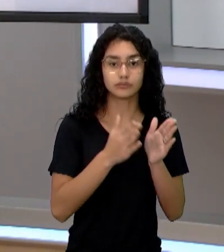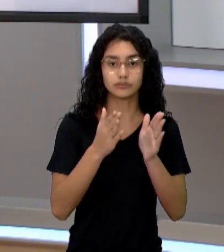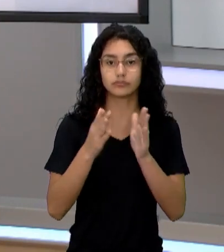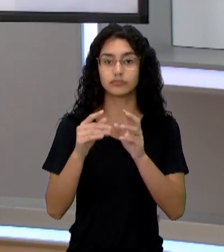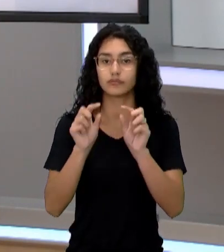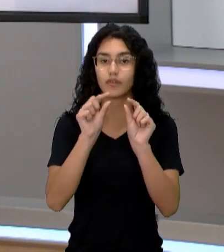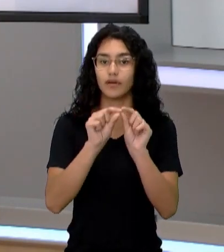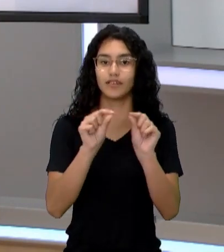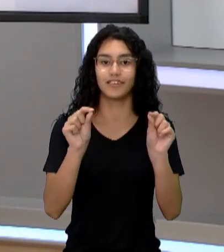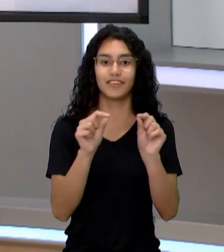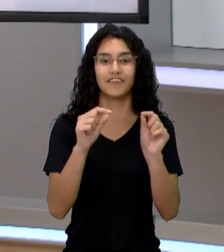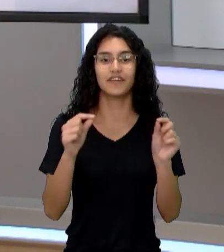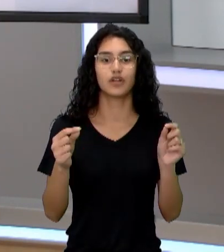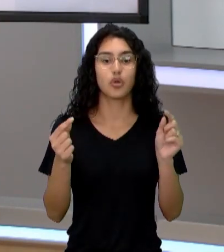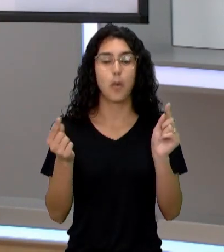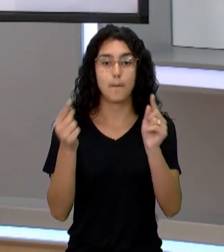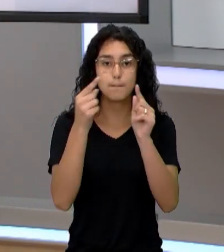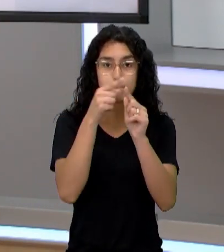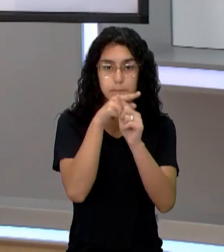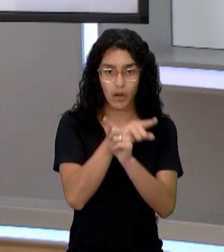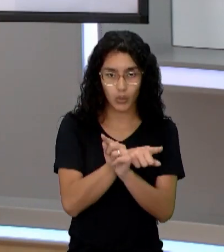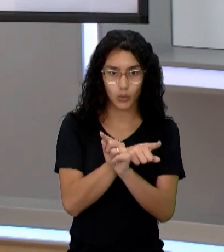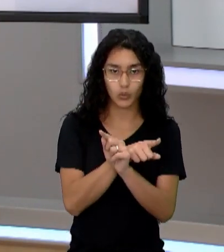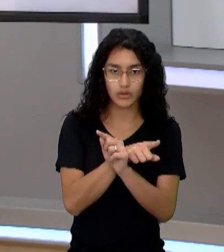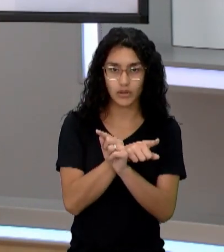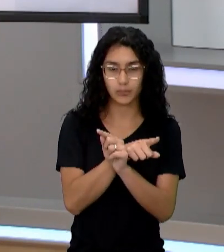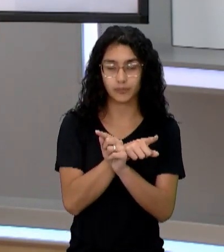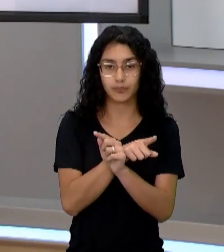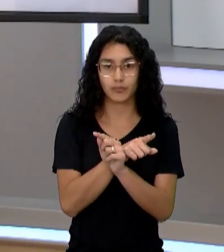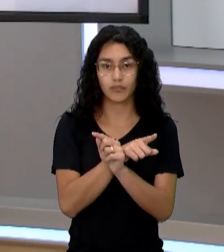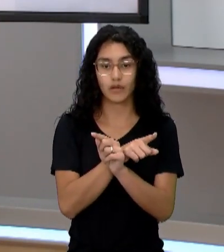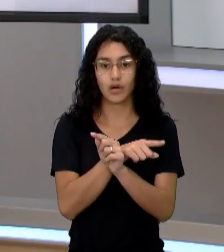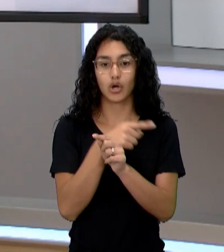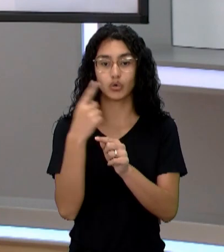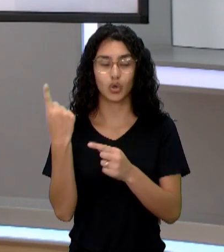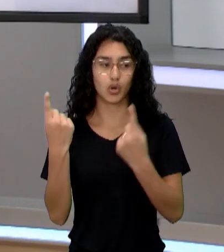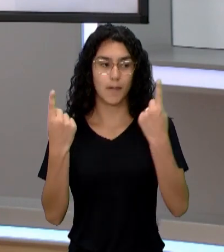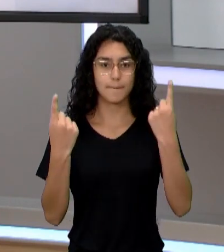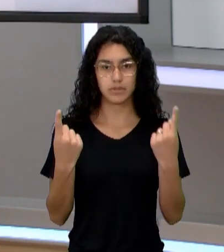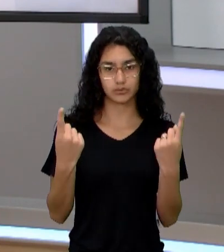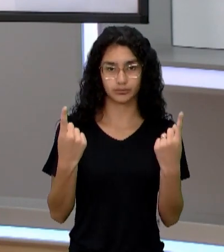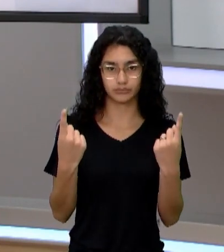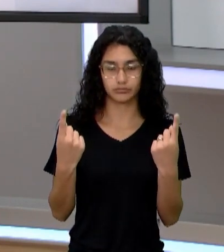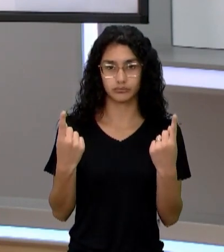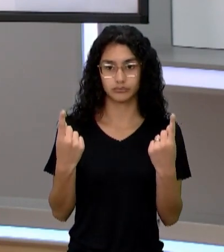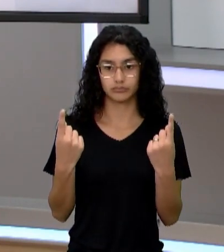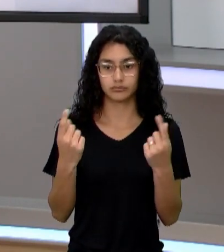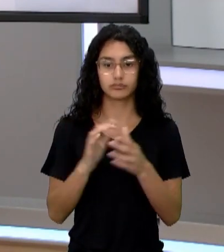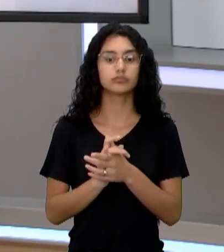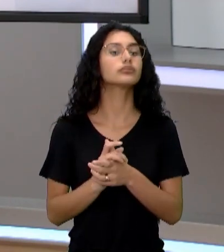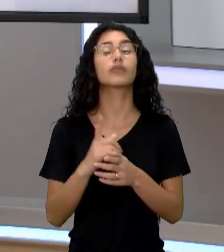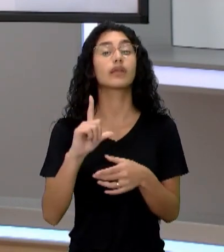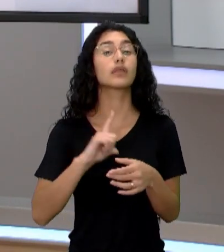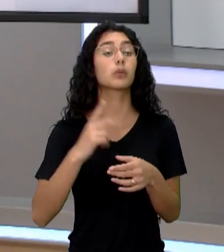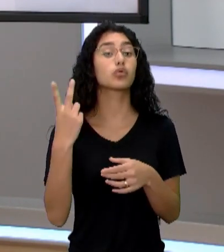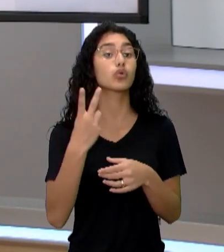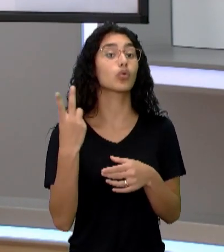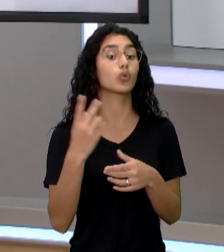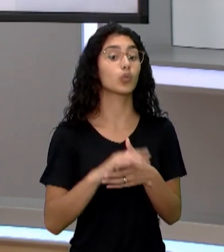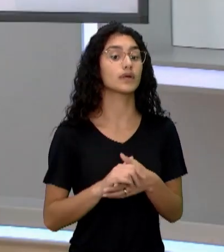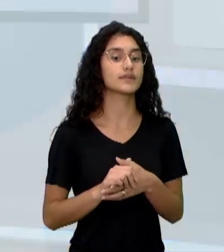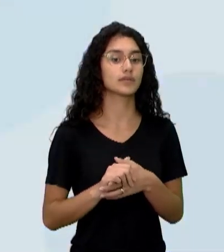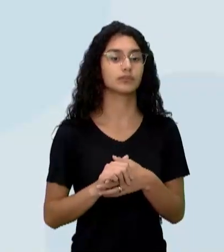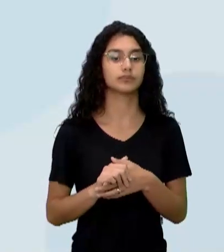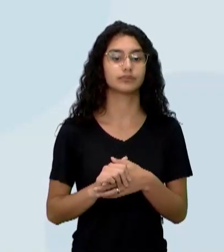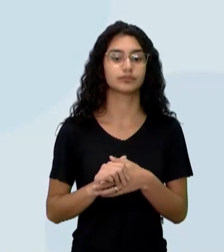reta que cruzam a circunferência e elas terminam em 2 pontos na circunferência, né? Ó, nós temos 2 cordas